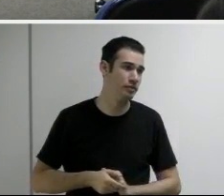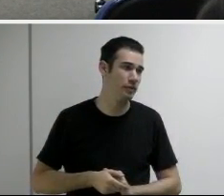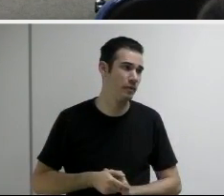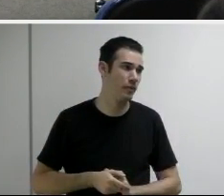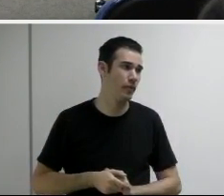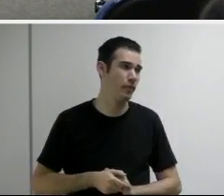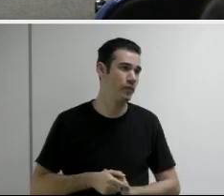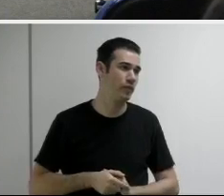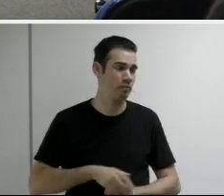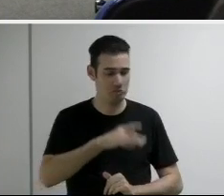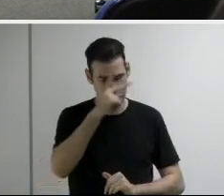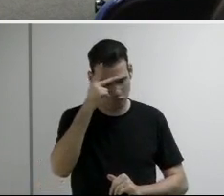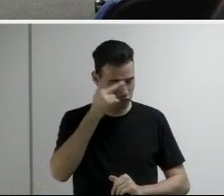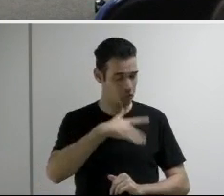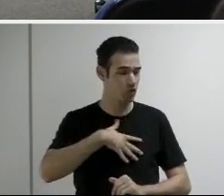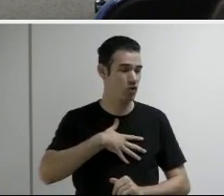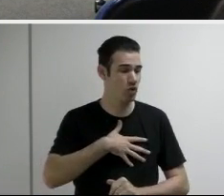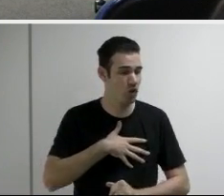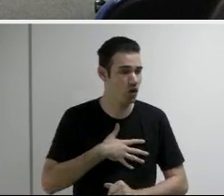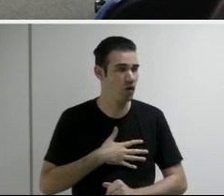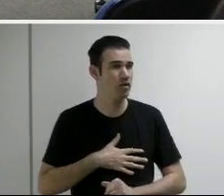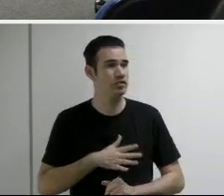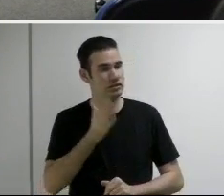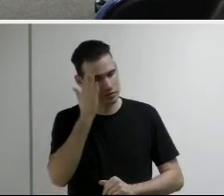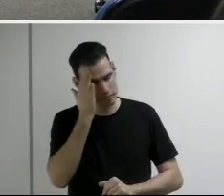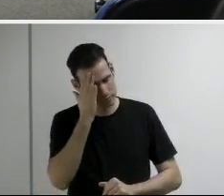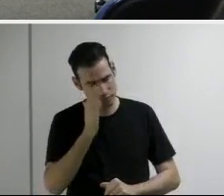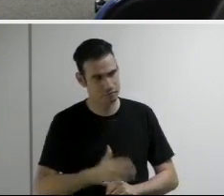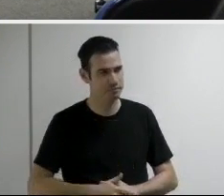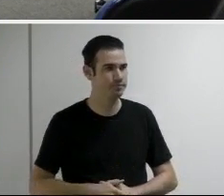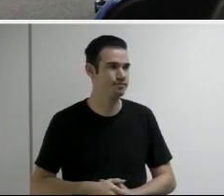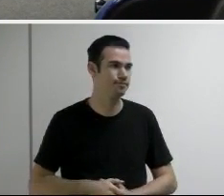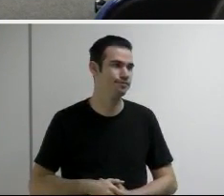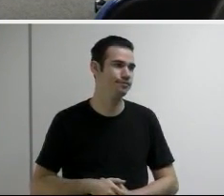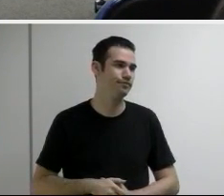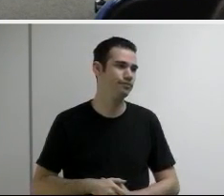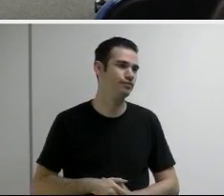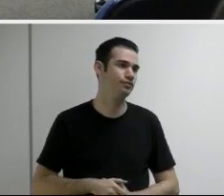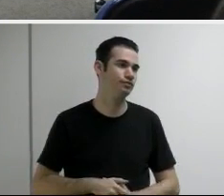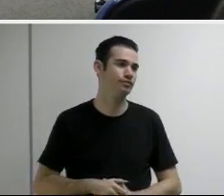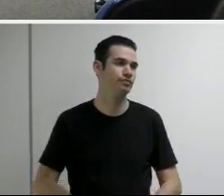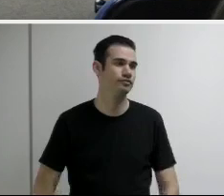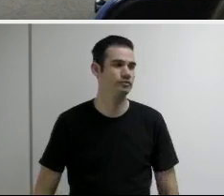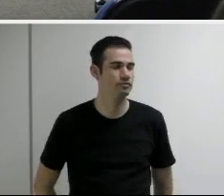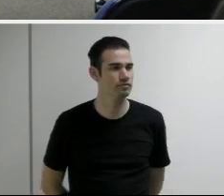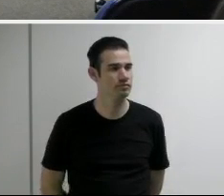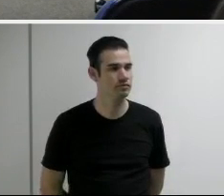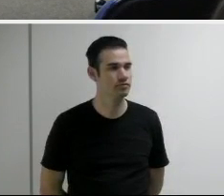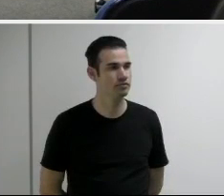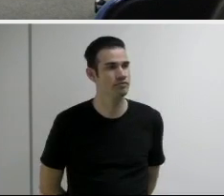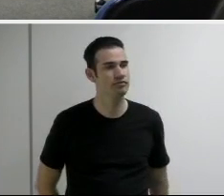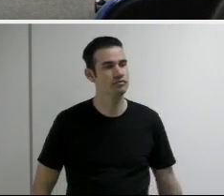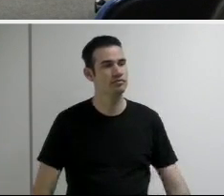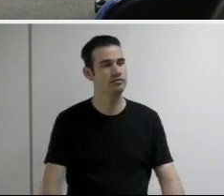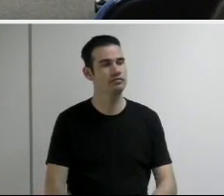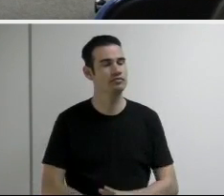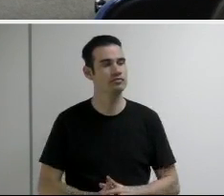detalhes, a gente ficou sabendo, assim, a agenda legislativa é uma coisa muito,